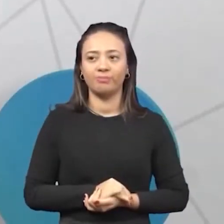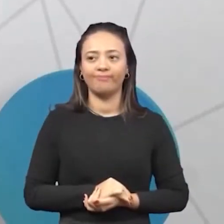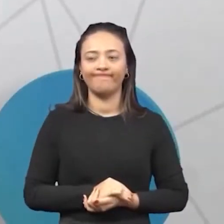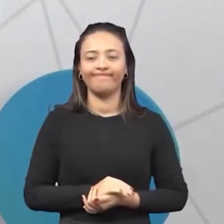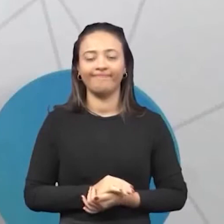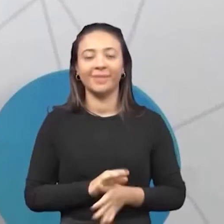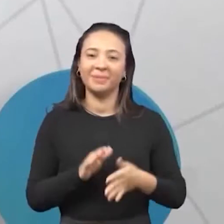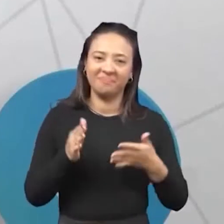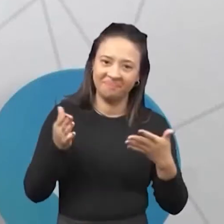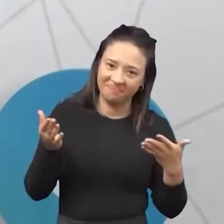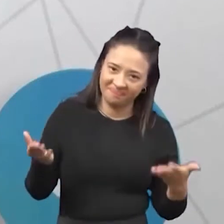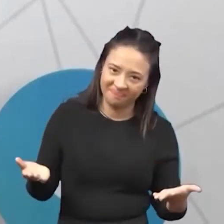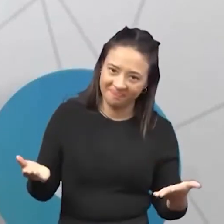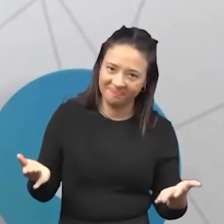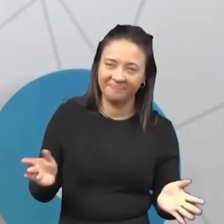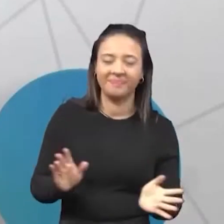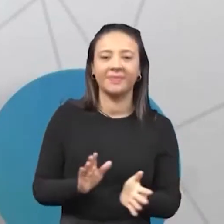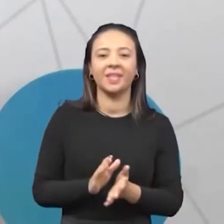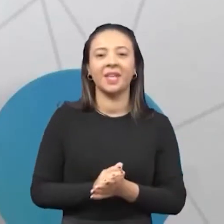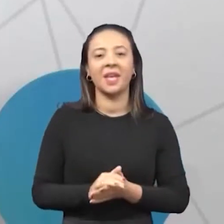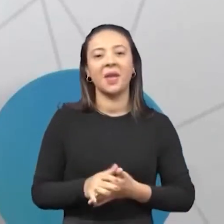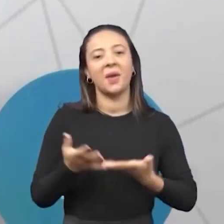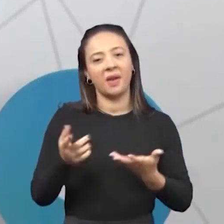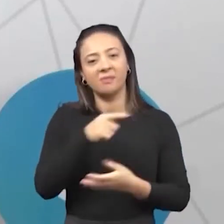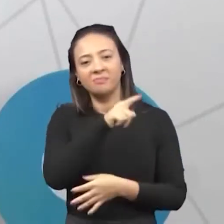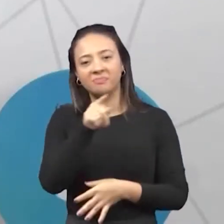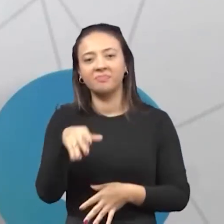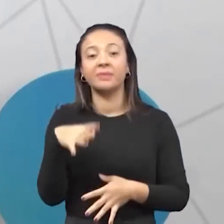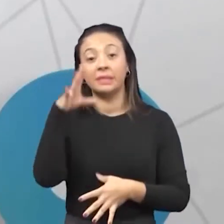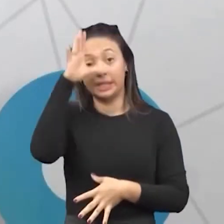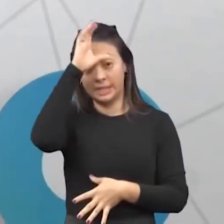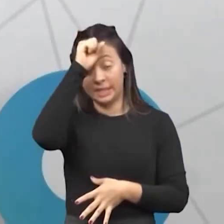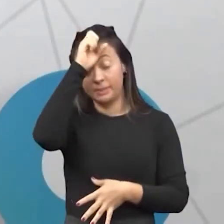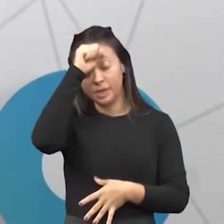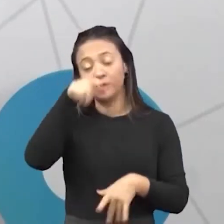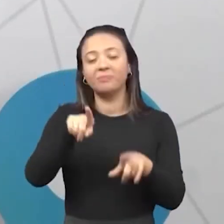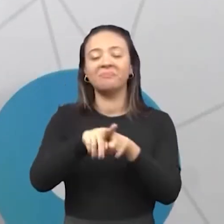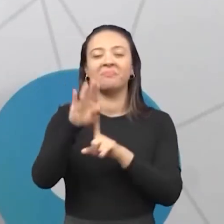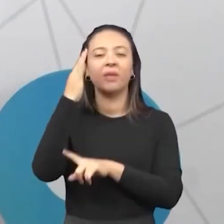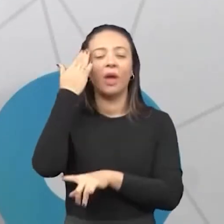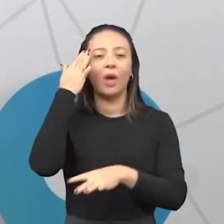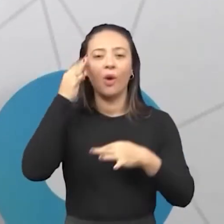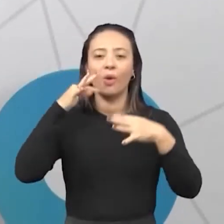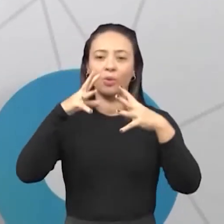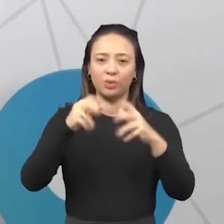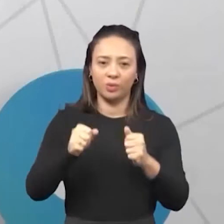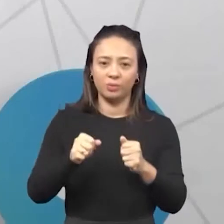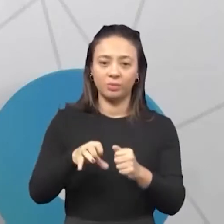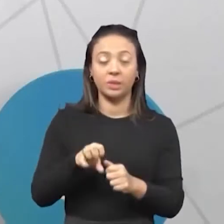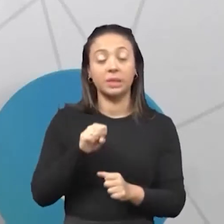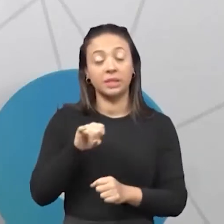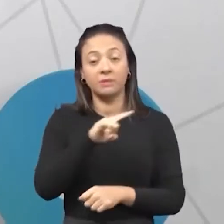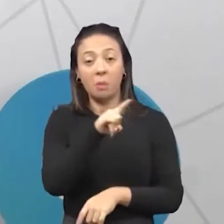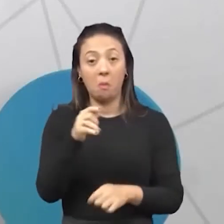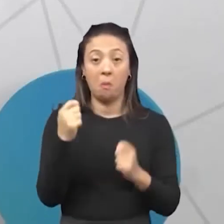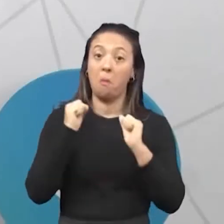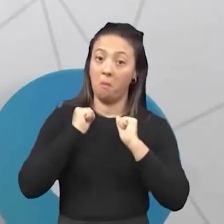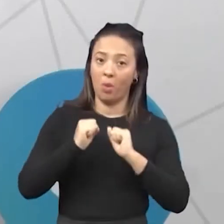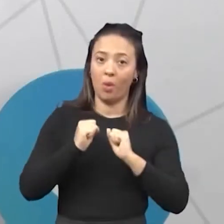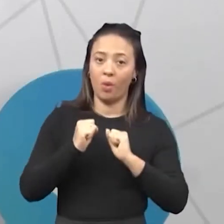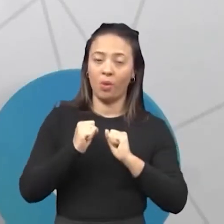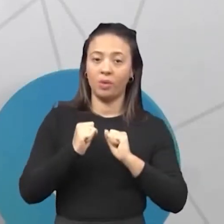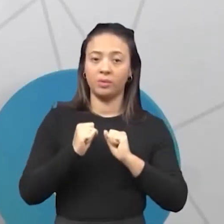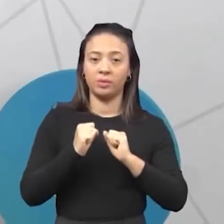Então, é isso. Eu espero que vocês tenham compreendido. E quem tiver a oportunidade, quem tiver acesso, eu peço